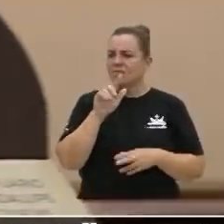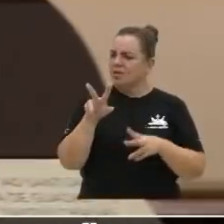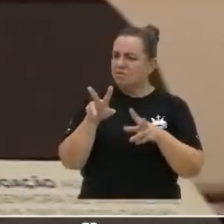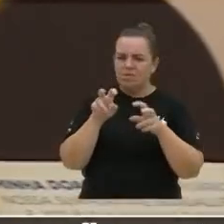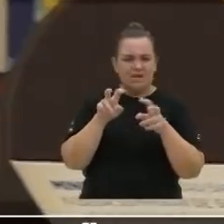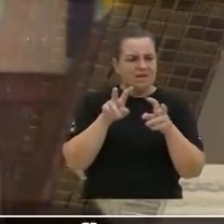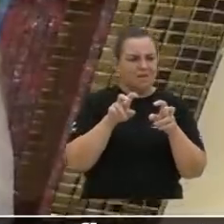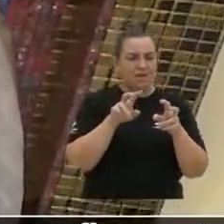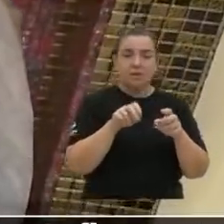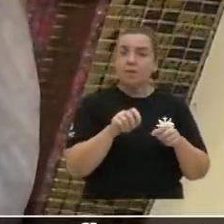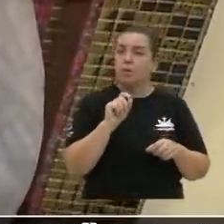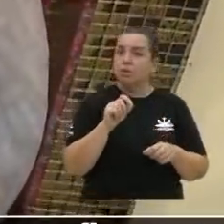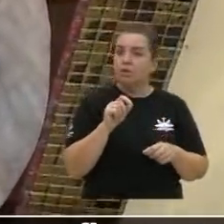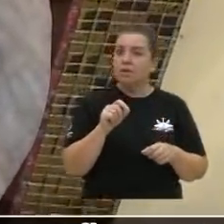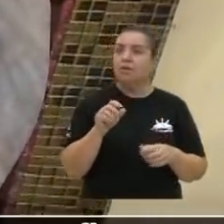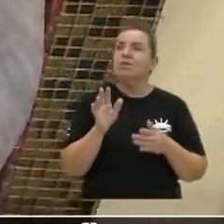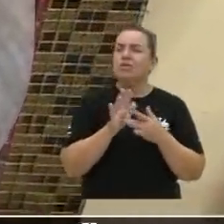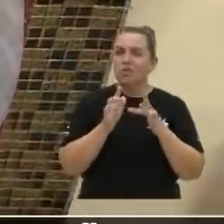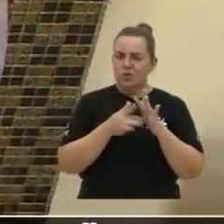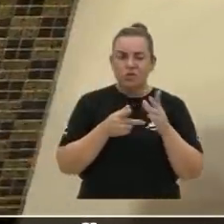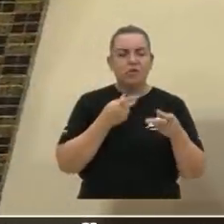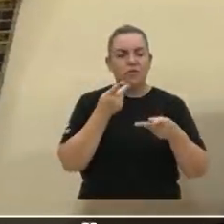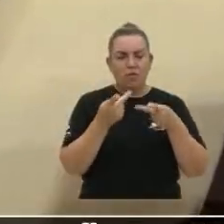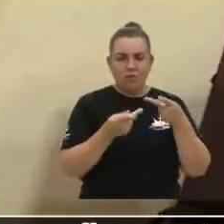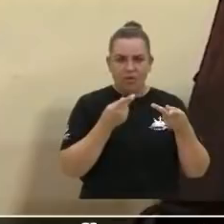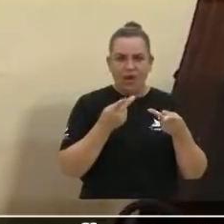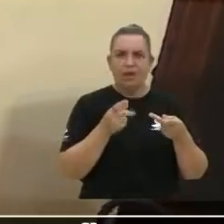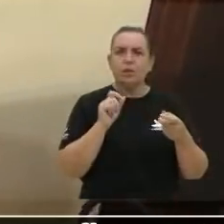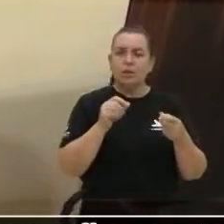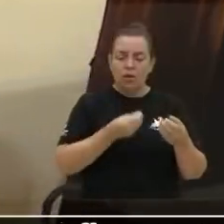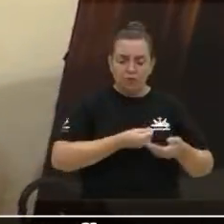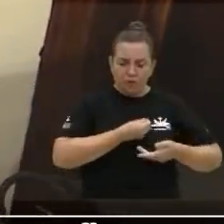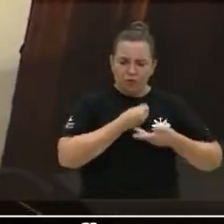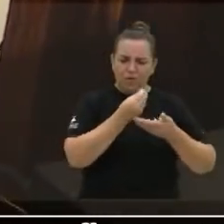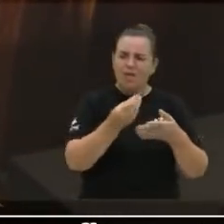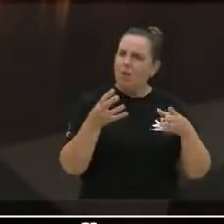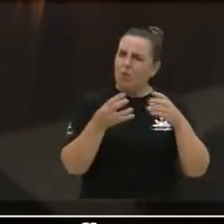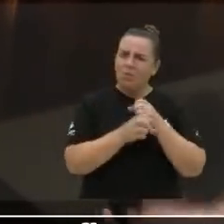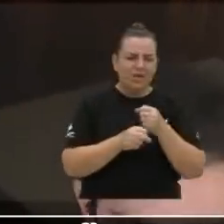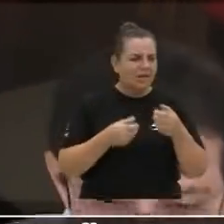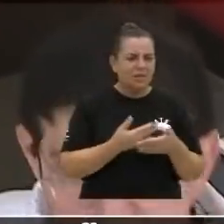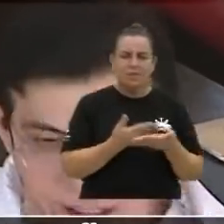que nosso Senhor dizendo, eu quero trazer vida em plenitude,